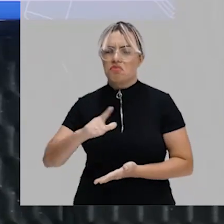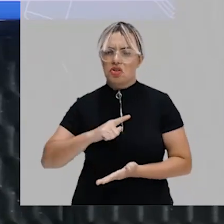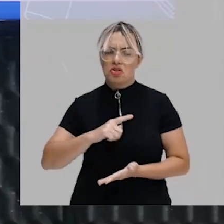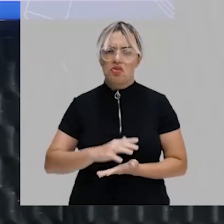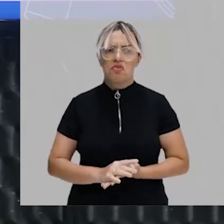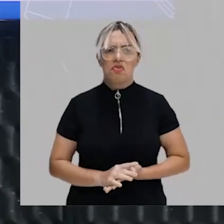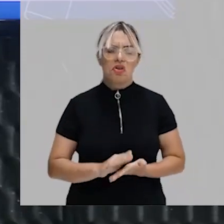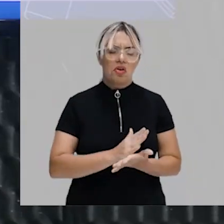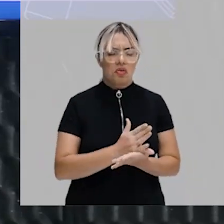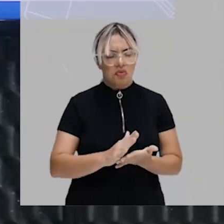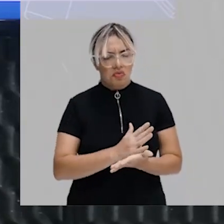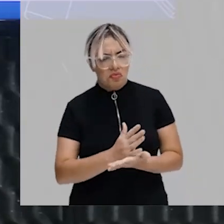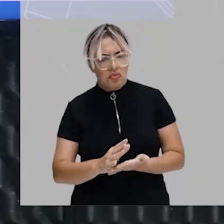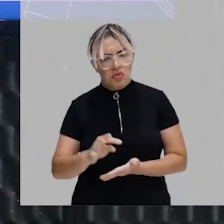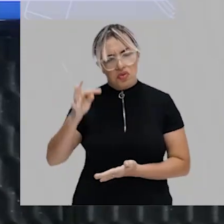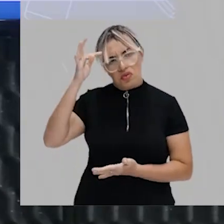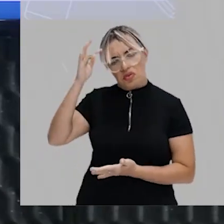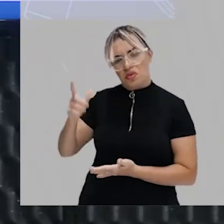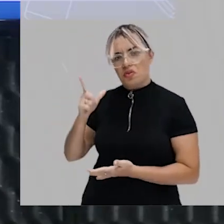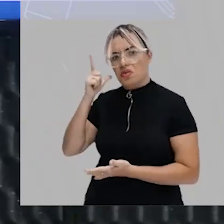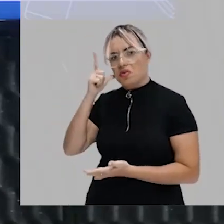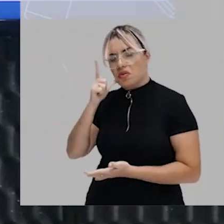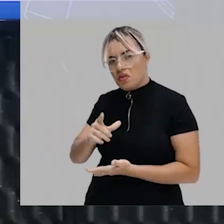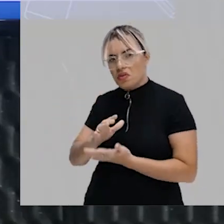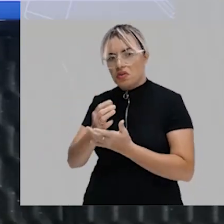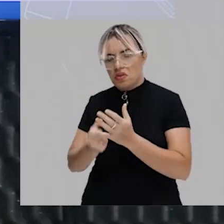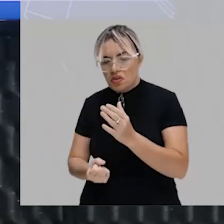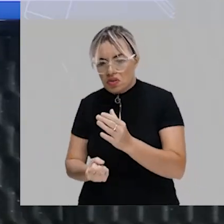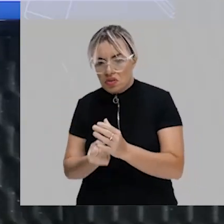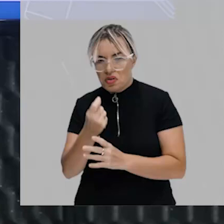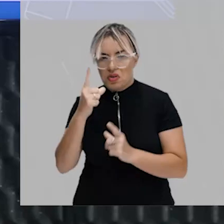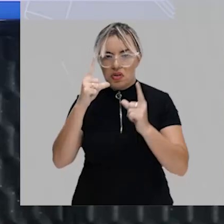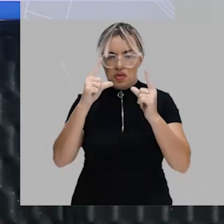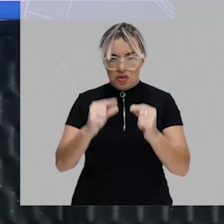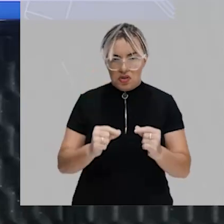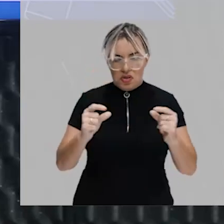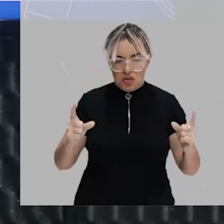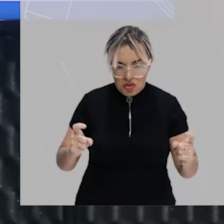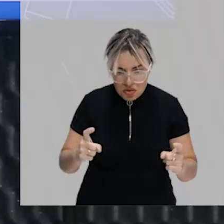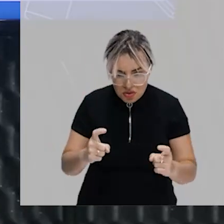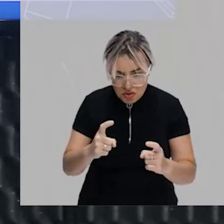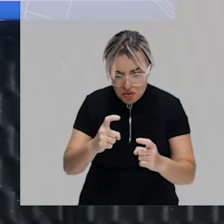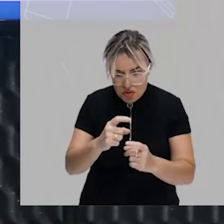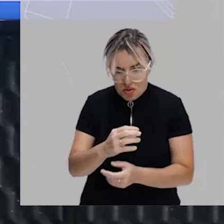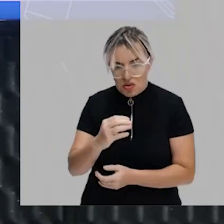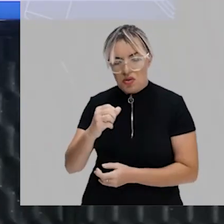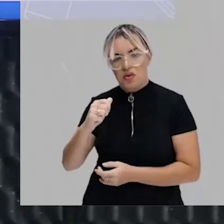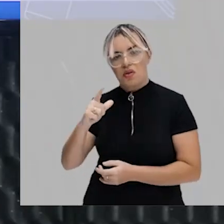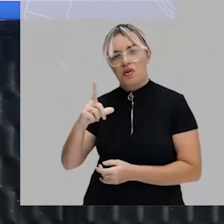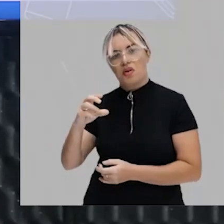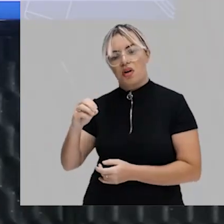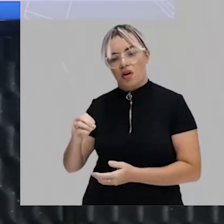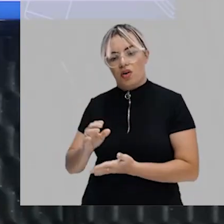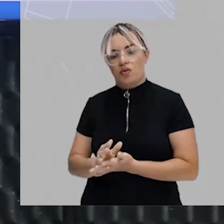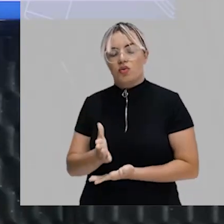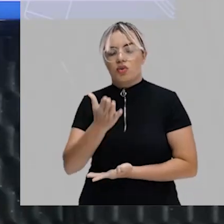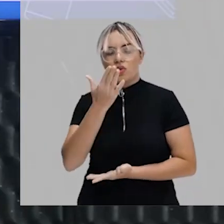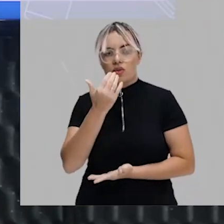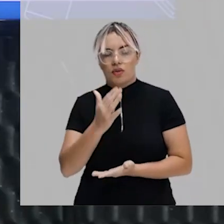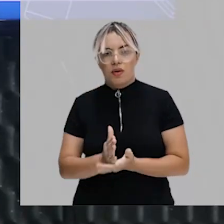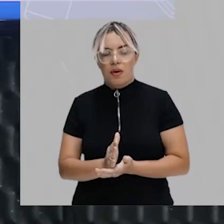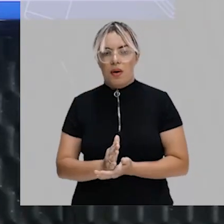que conseguiram fazer com que nascesse micro-organismos no caldo nutritivo, mesmo com ele tampado,